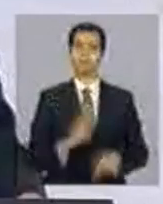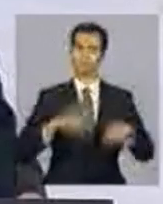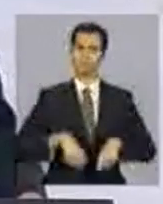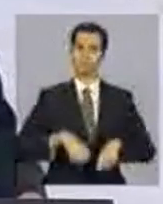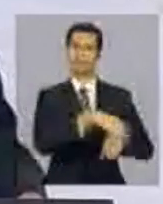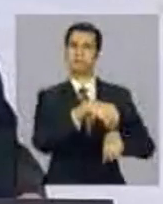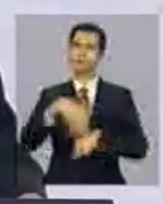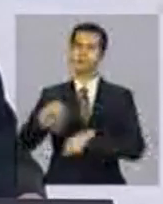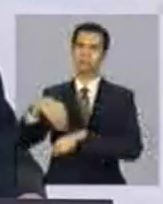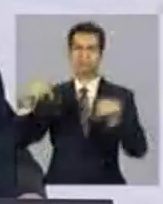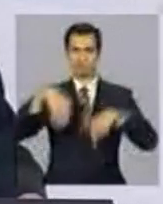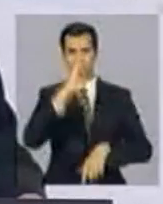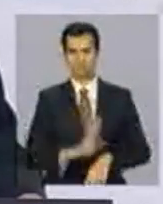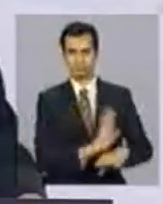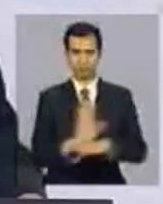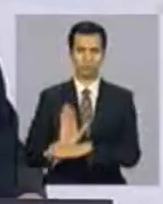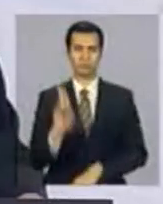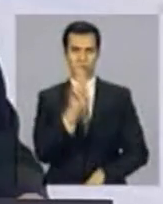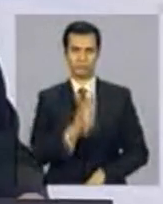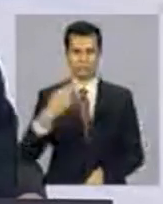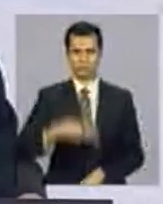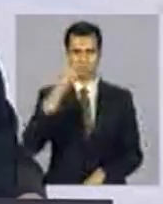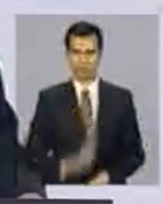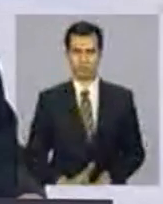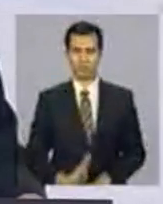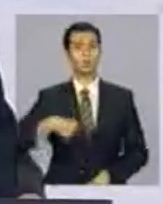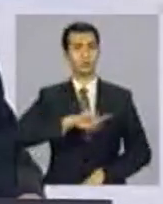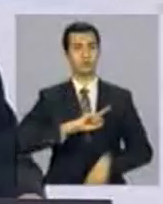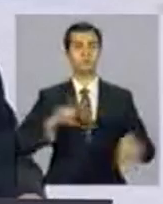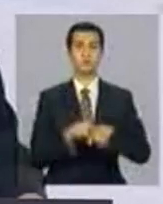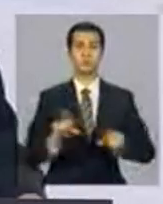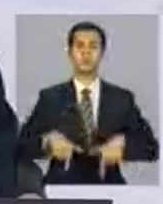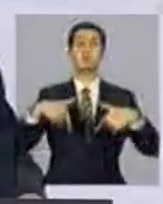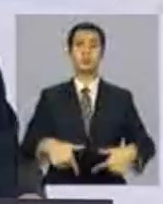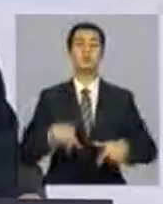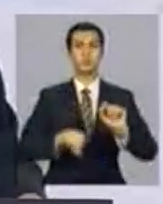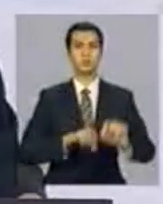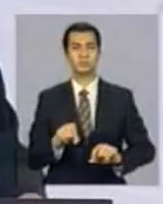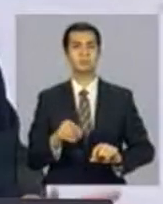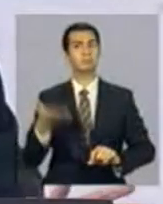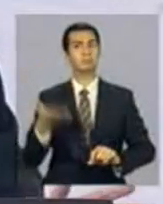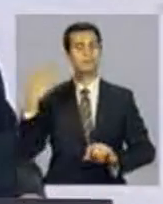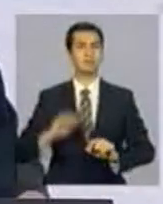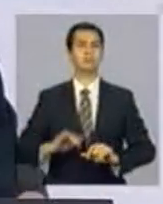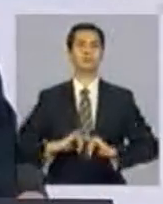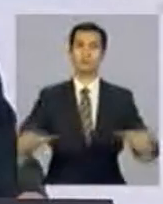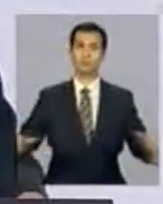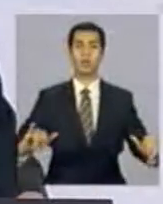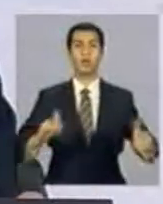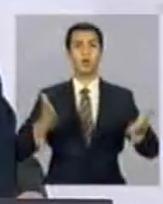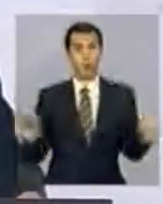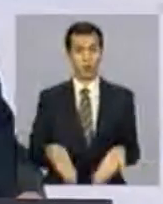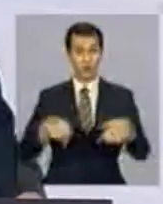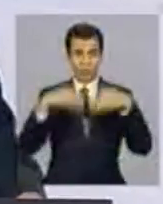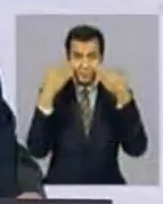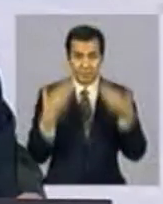contribuírem com a universidade brasileira. Lançamos também o desafio e hoje vimos que